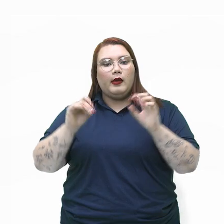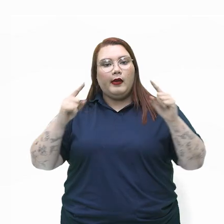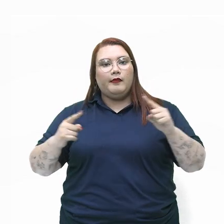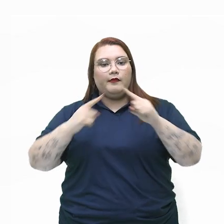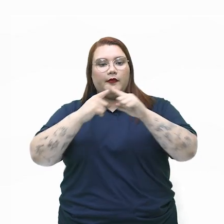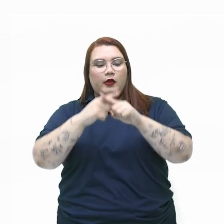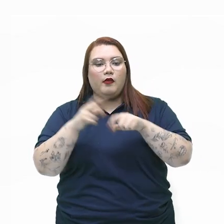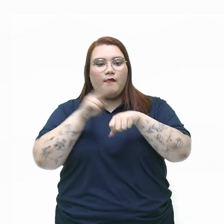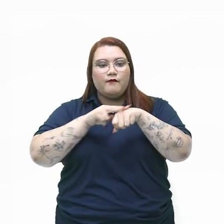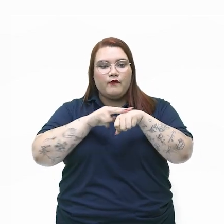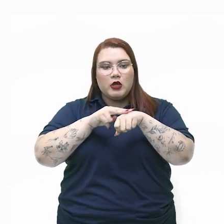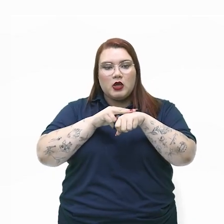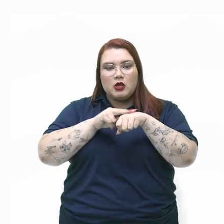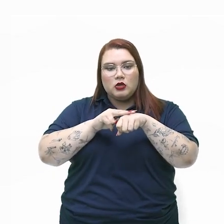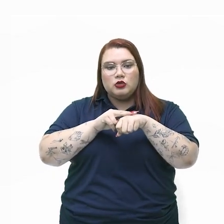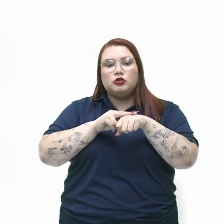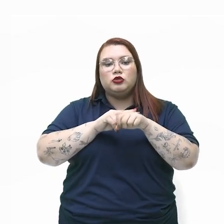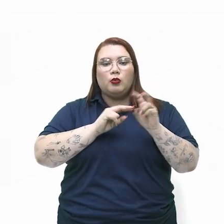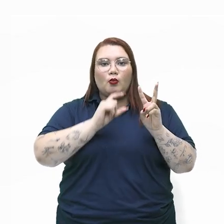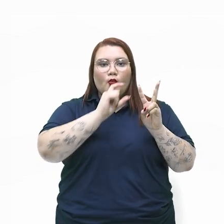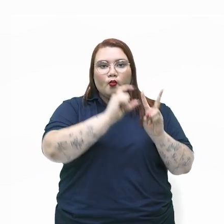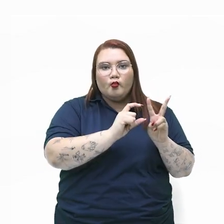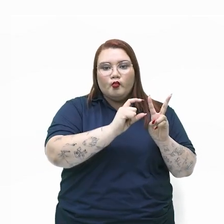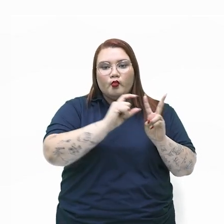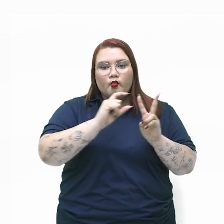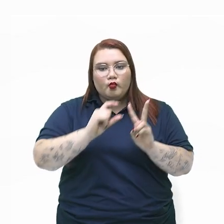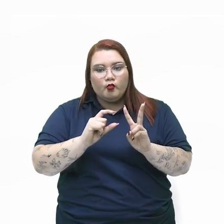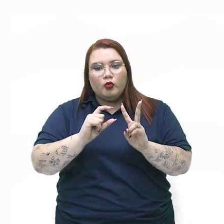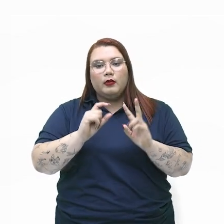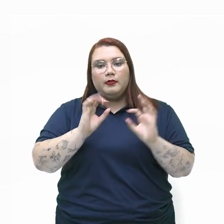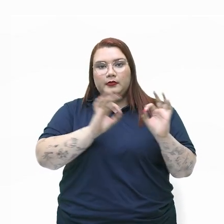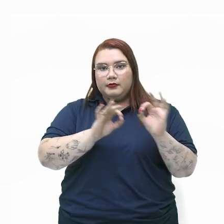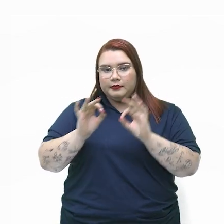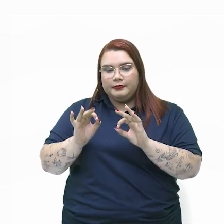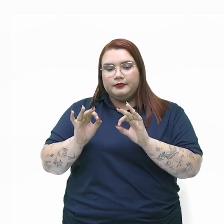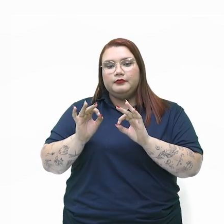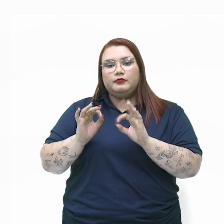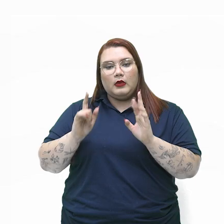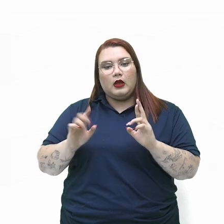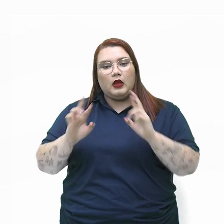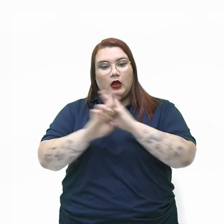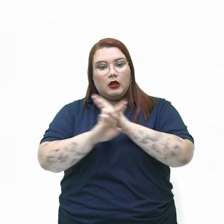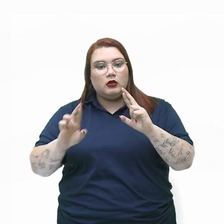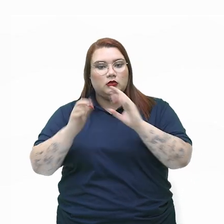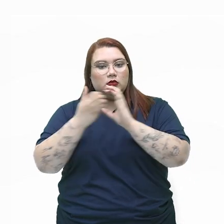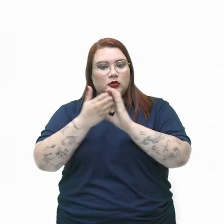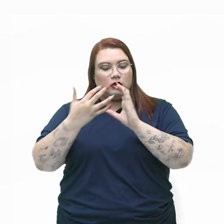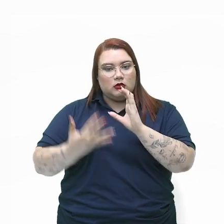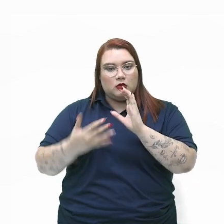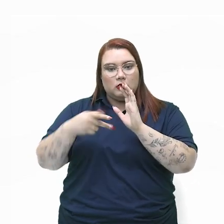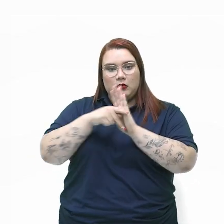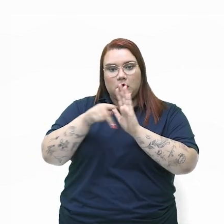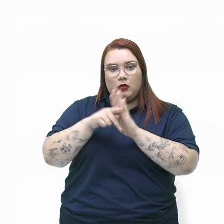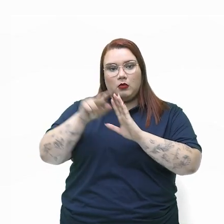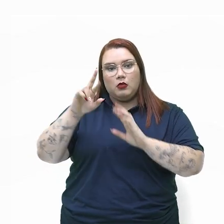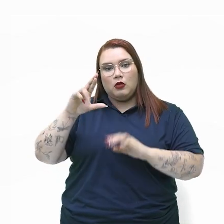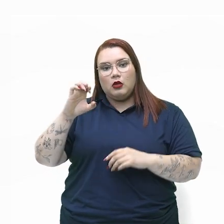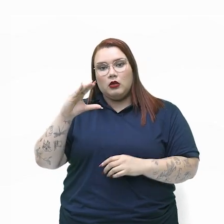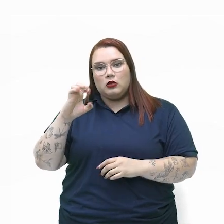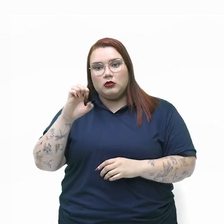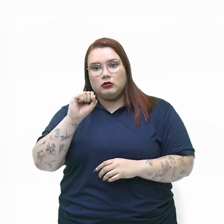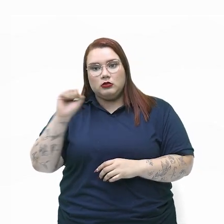com ervilhas verdes homozigotas, Vzinho, Vzinho, porque são 2 características ali relacionadas ao